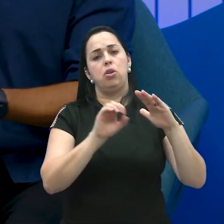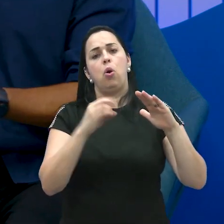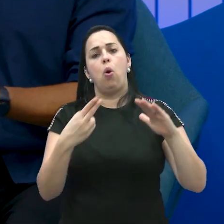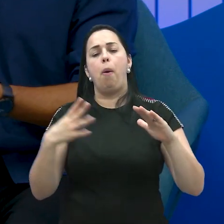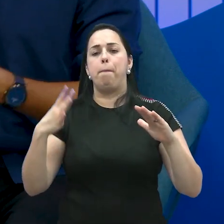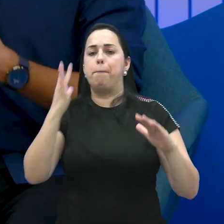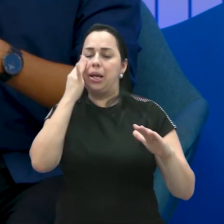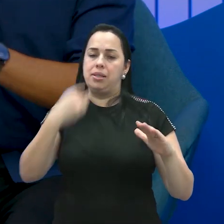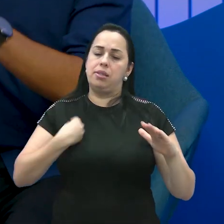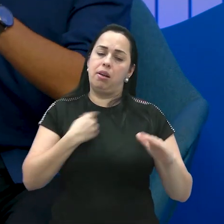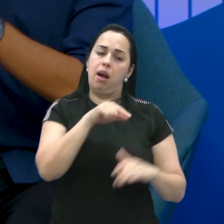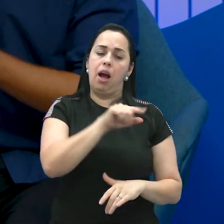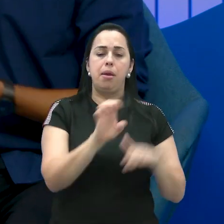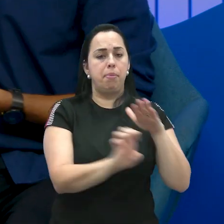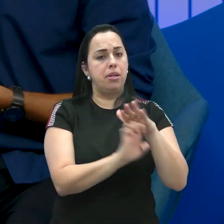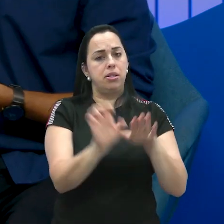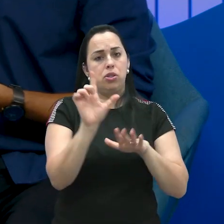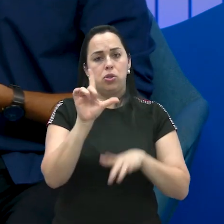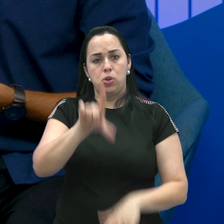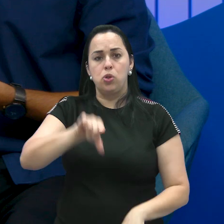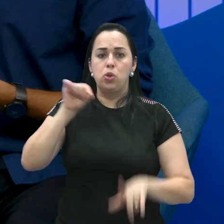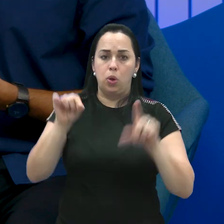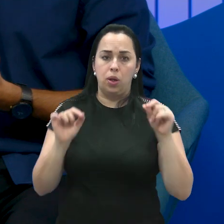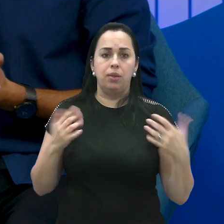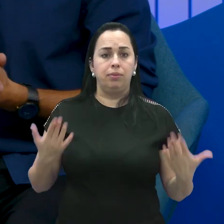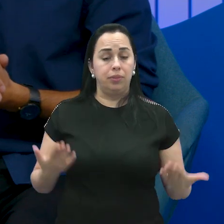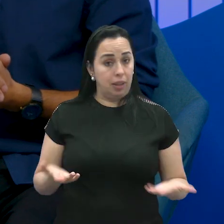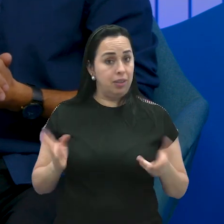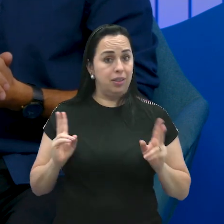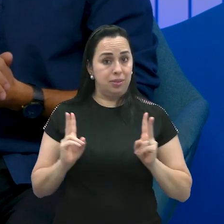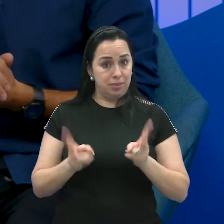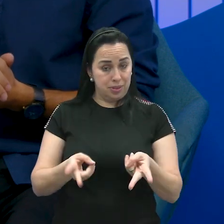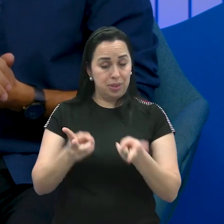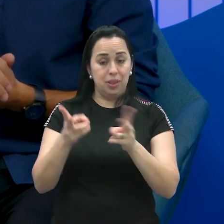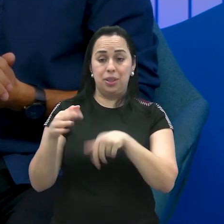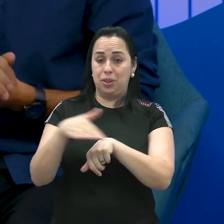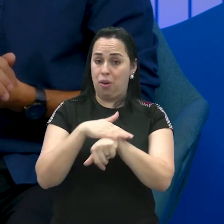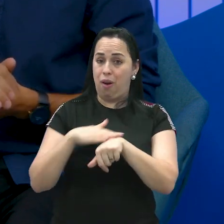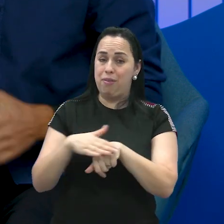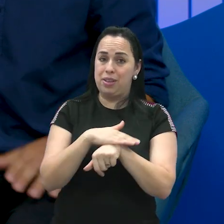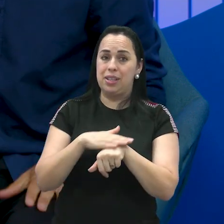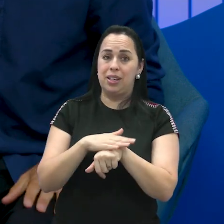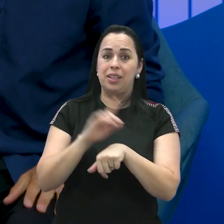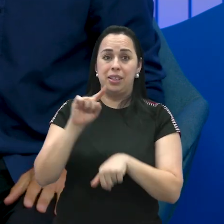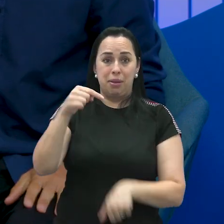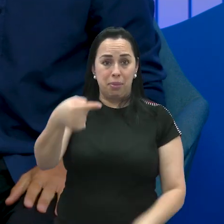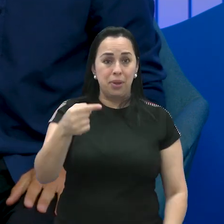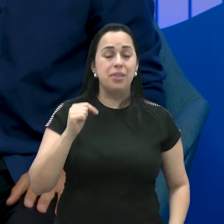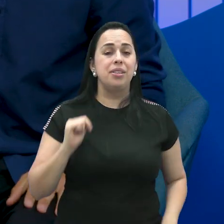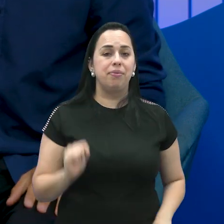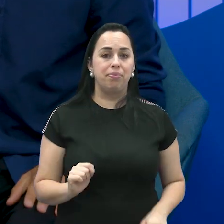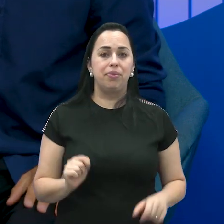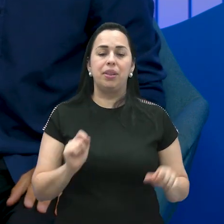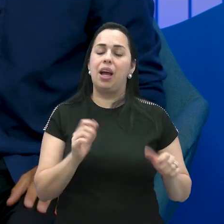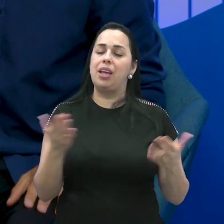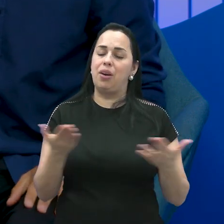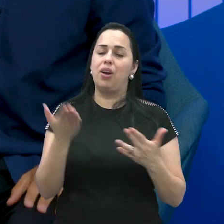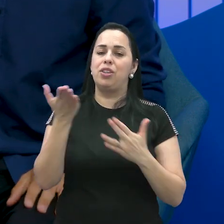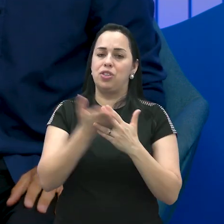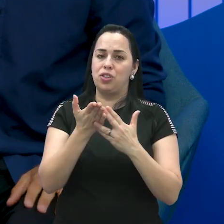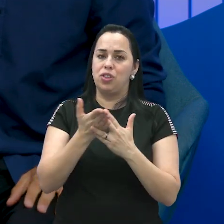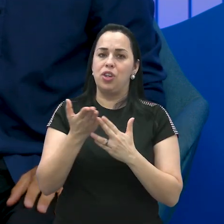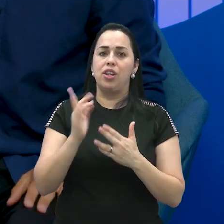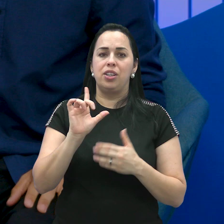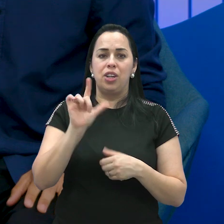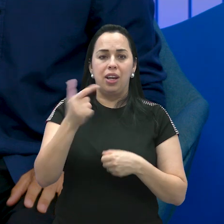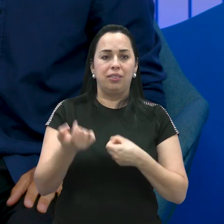outros exemplos que são infinitos por aí. Exatamente. Bom, a gente continua discutindo esse assunto daqui a pouquinho. Sobre política faz mais